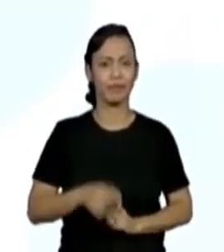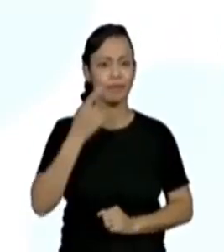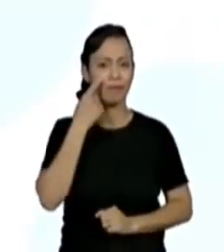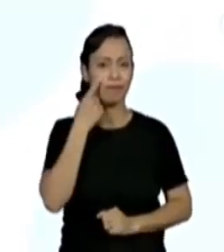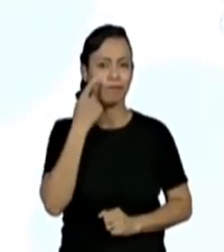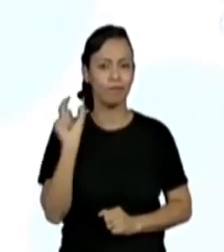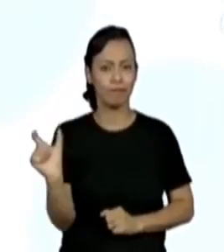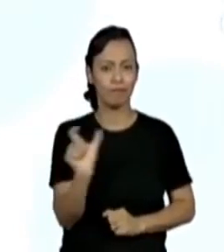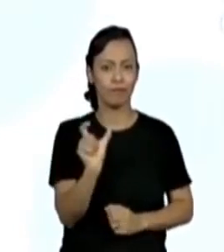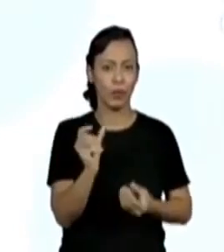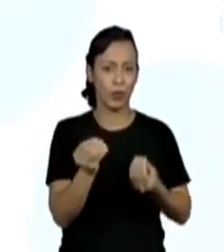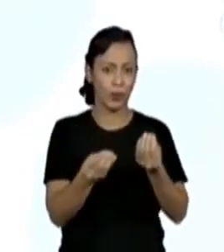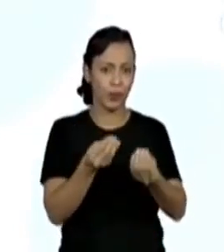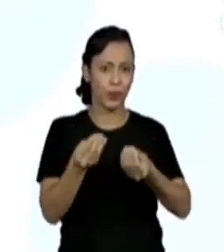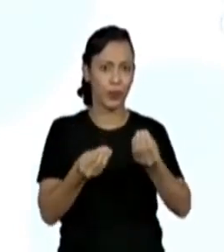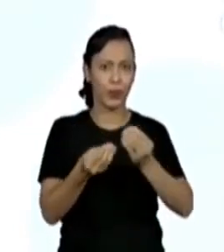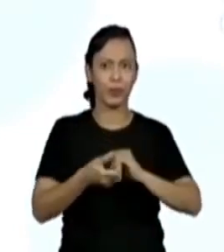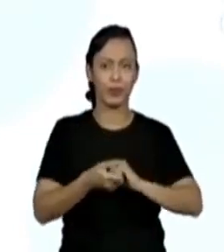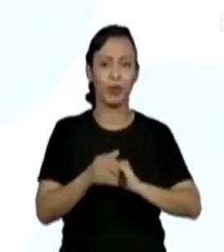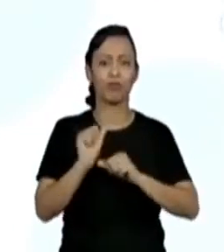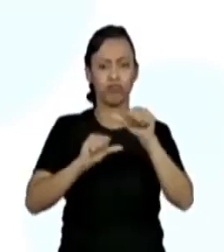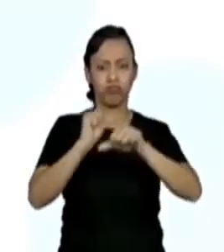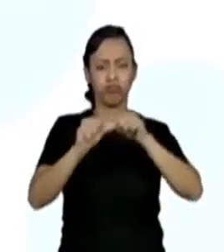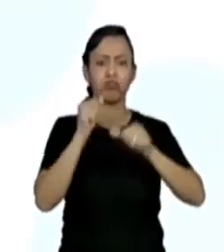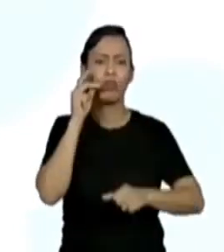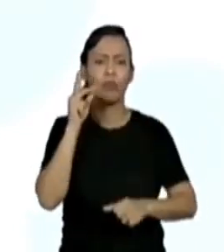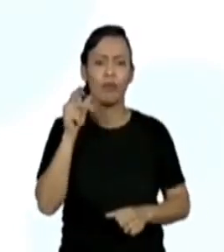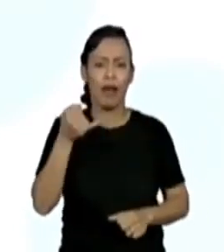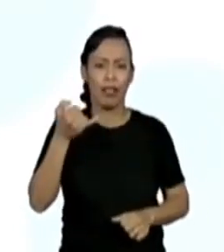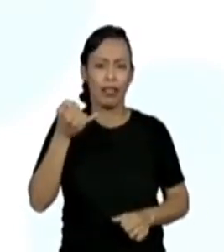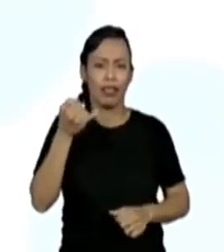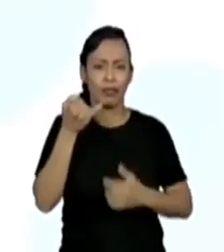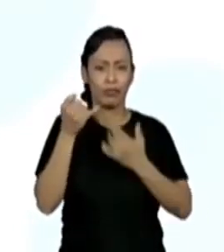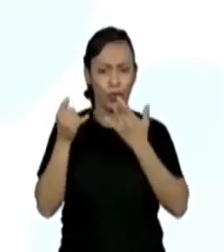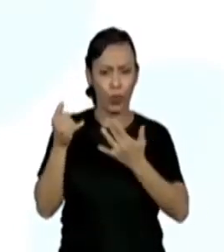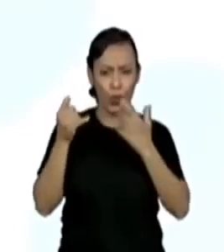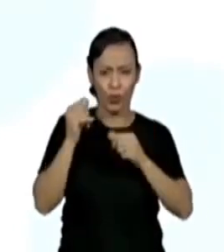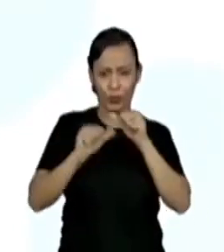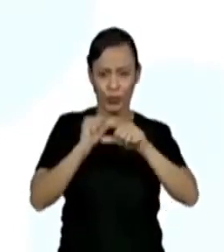meio mas com a cor da caneta